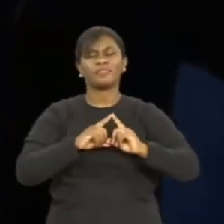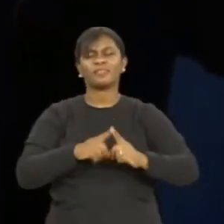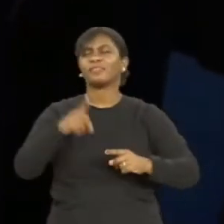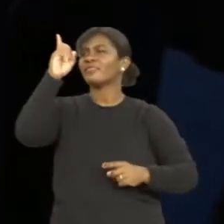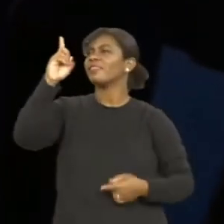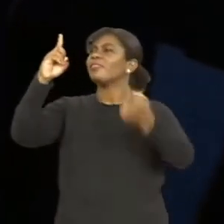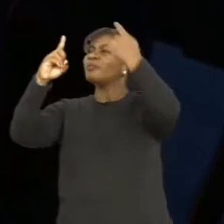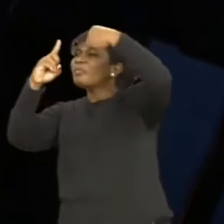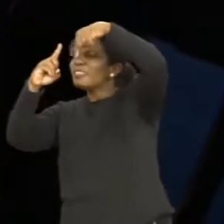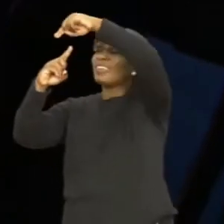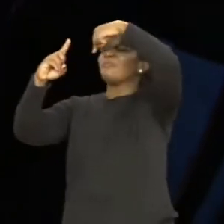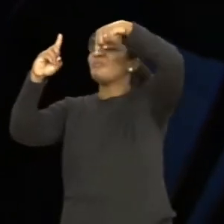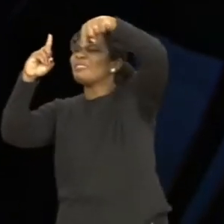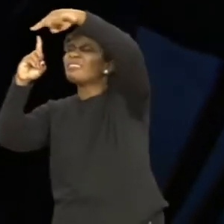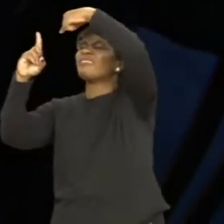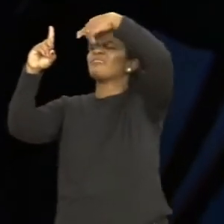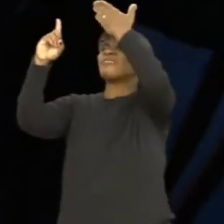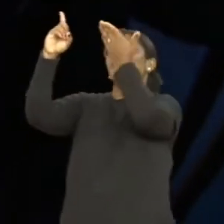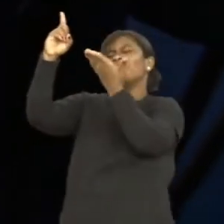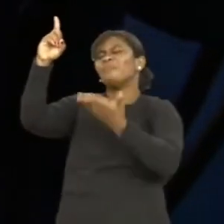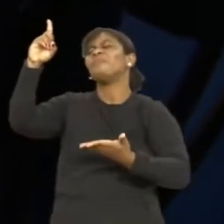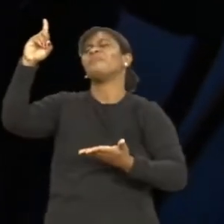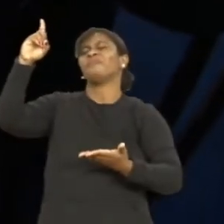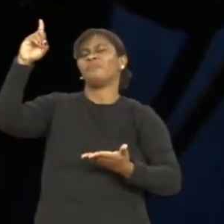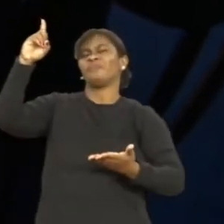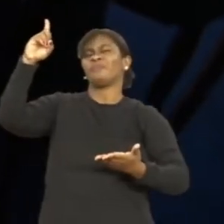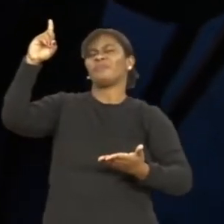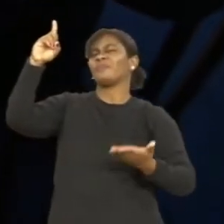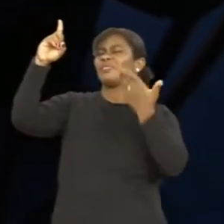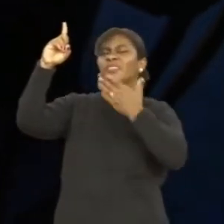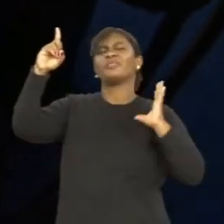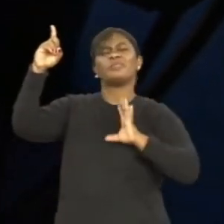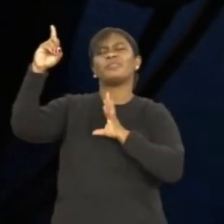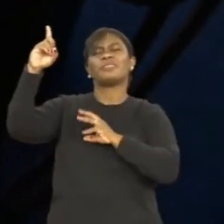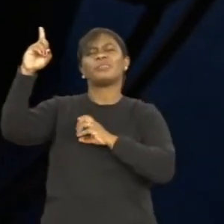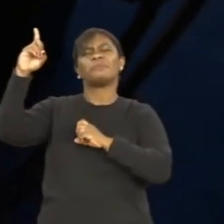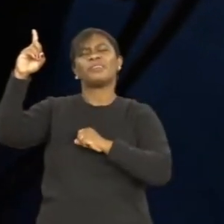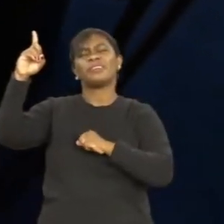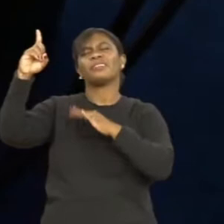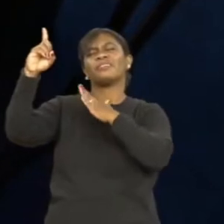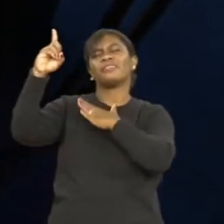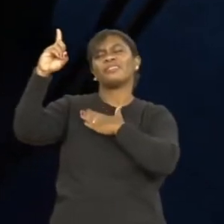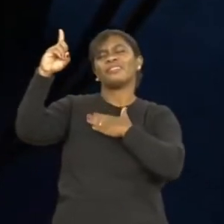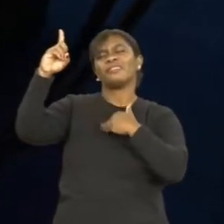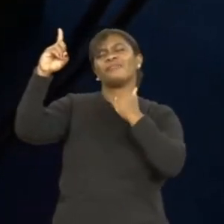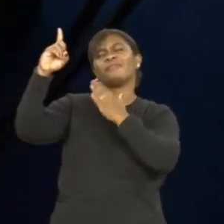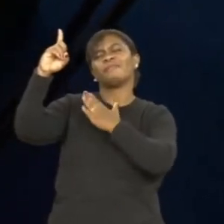Santo, santo, santo és tu, Deus amado e querido.